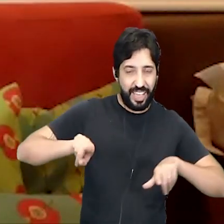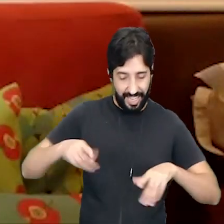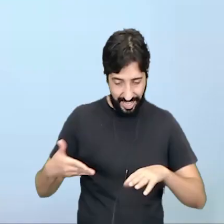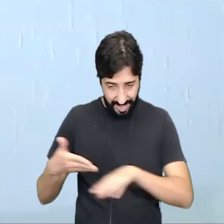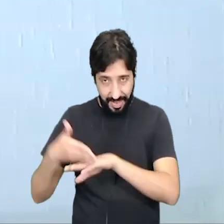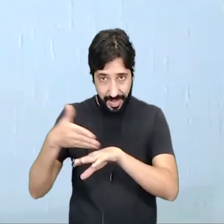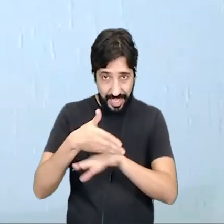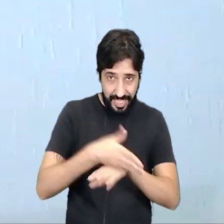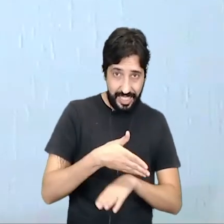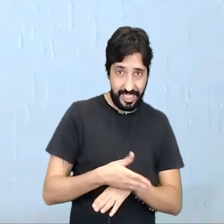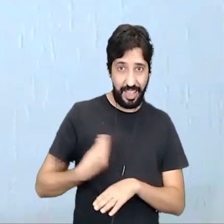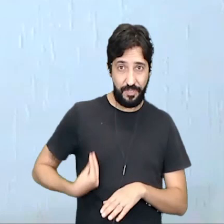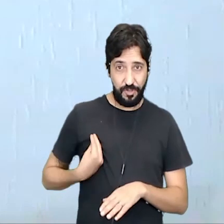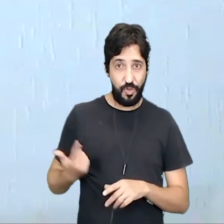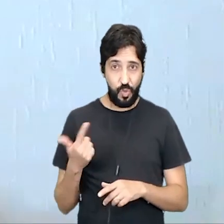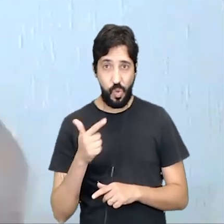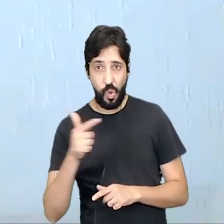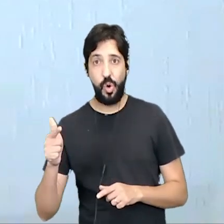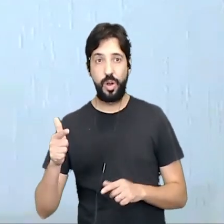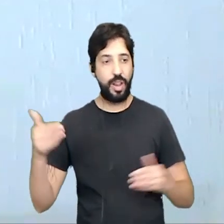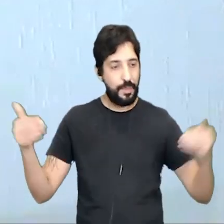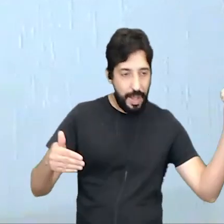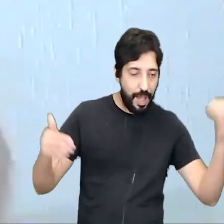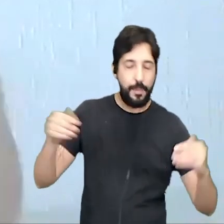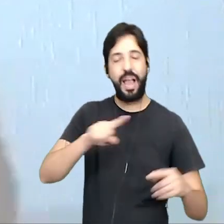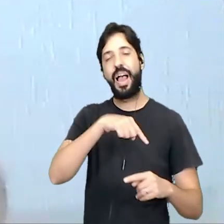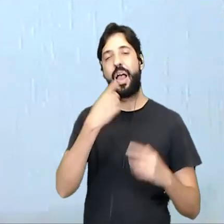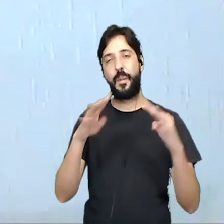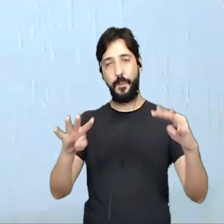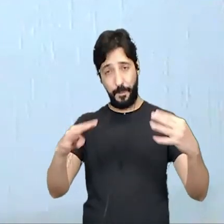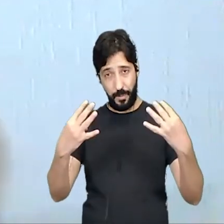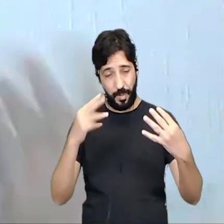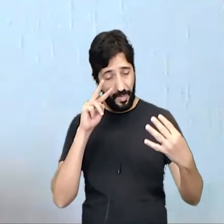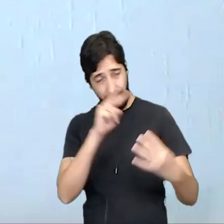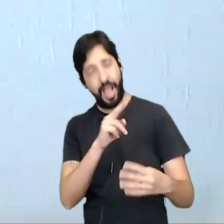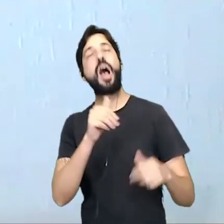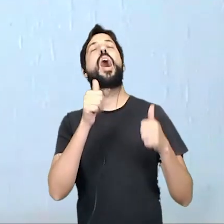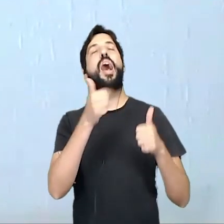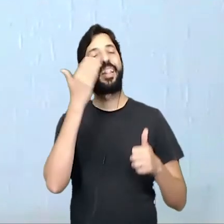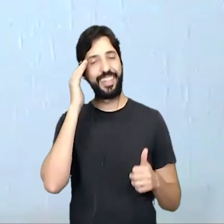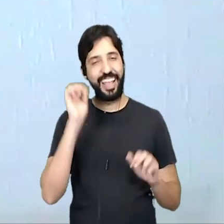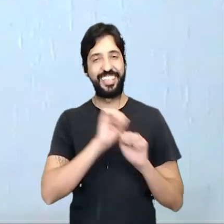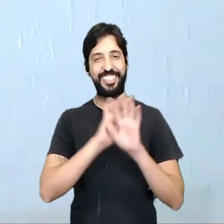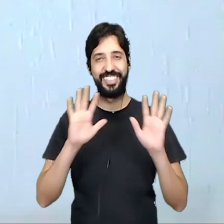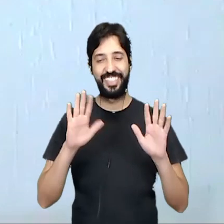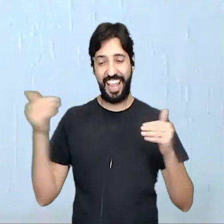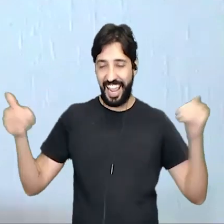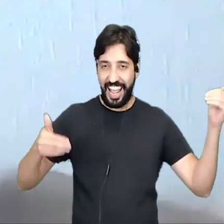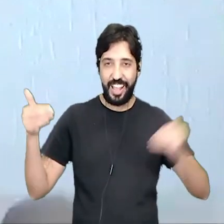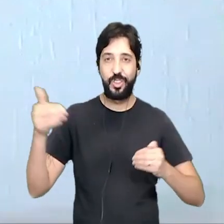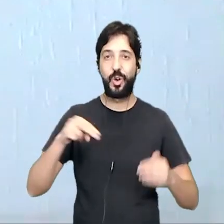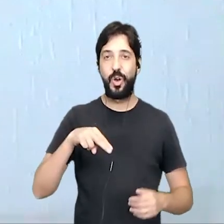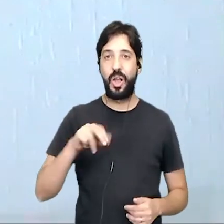a aparecer outros não-humanos em cena, aí o pessoal se familiarizou, falou, claro, tem um monte de não-humanos aqui. Os